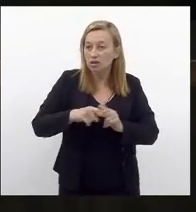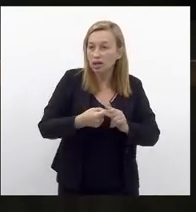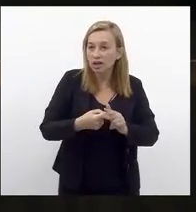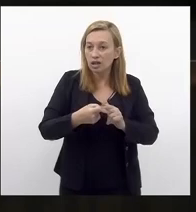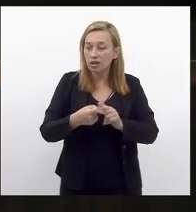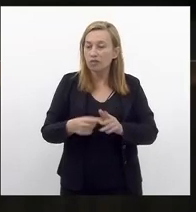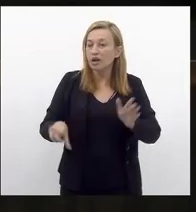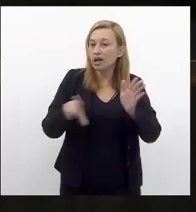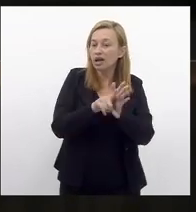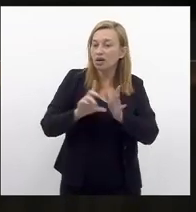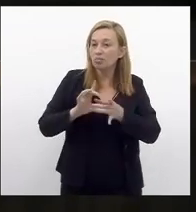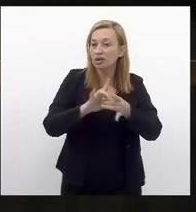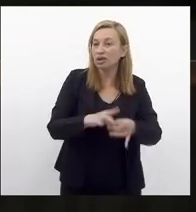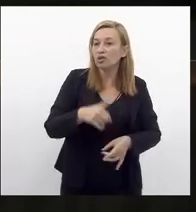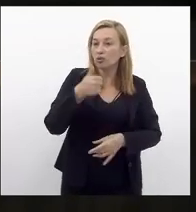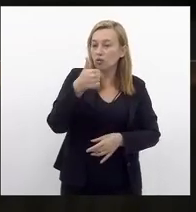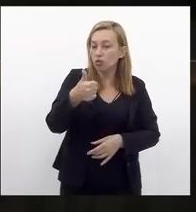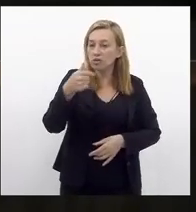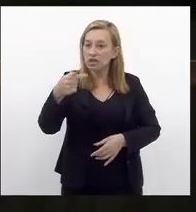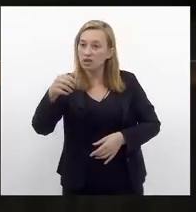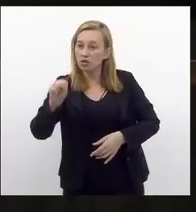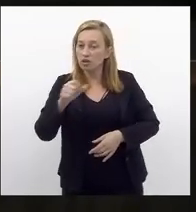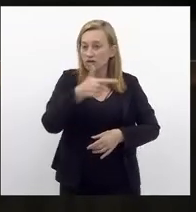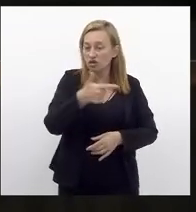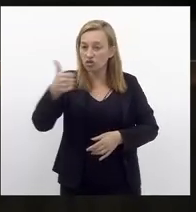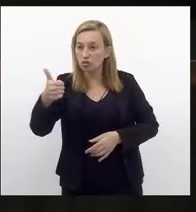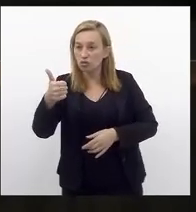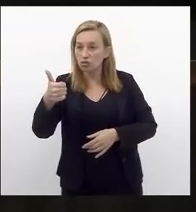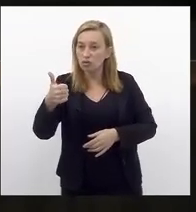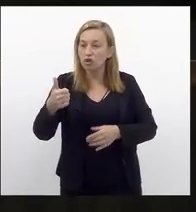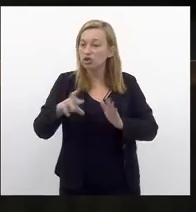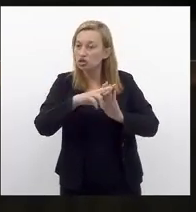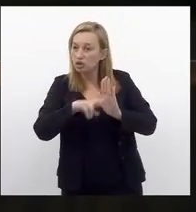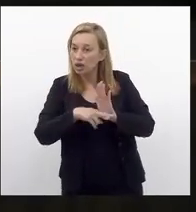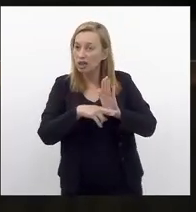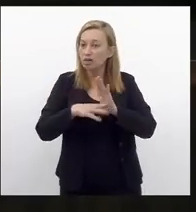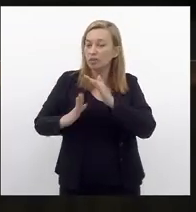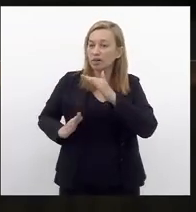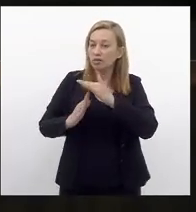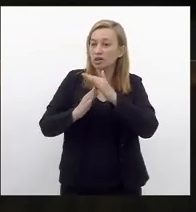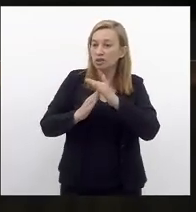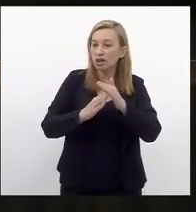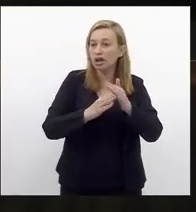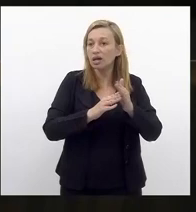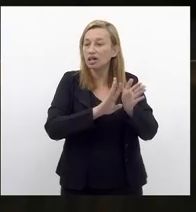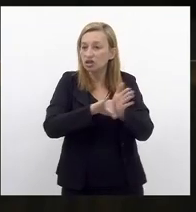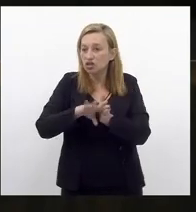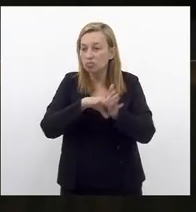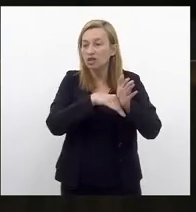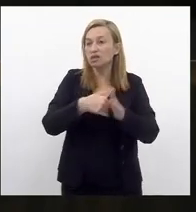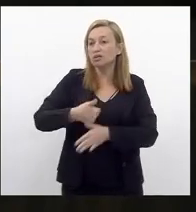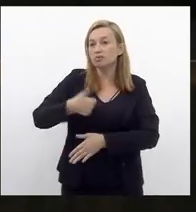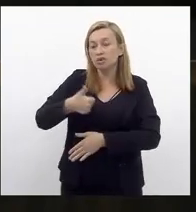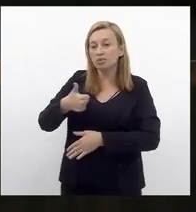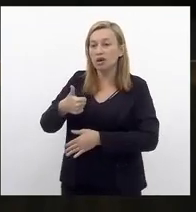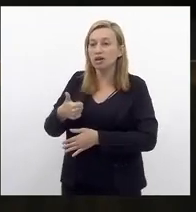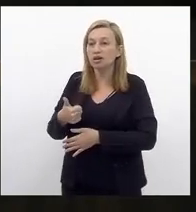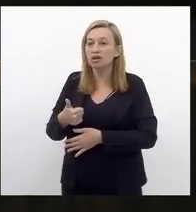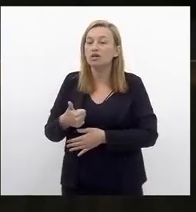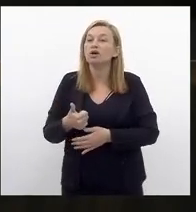alterado pela lei complementar Federal 178 de 21 com a instituição de regras para limitar o crescimento de despesas primárias